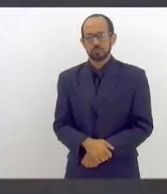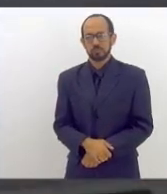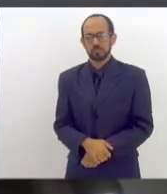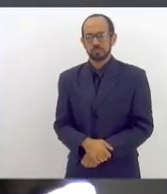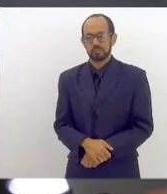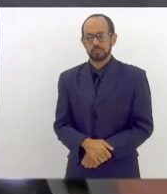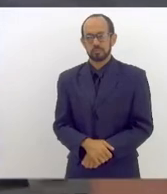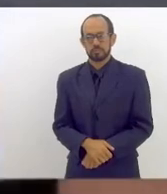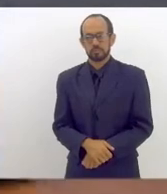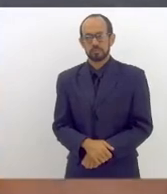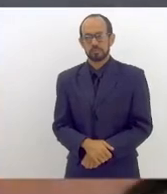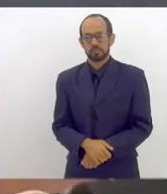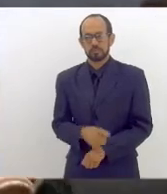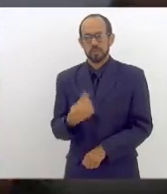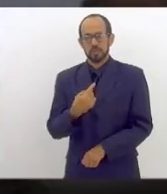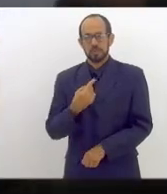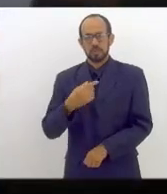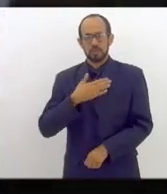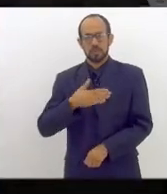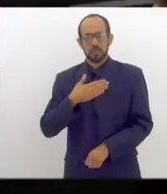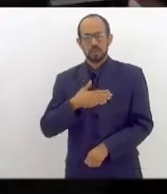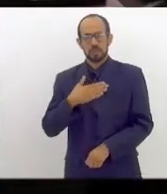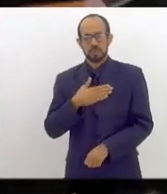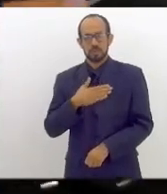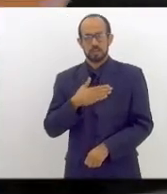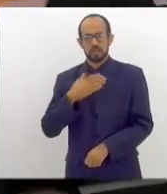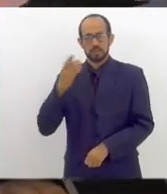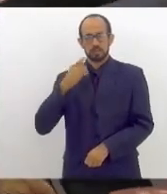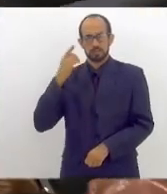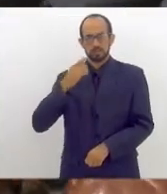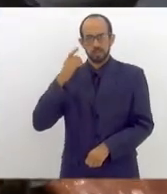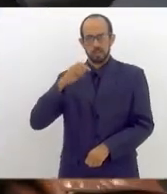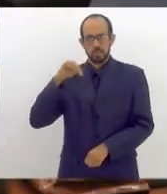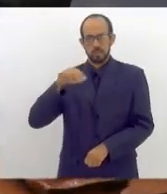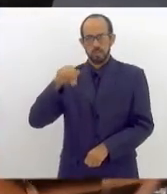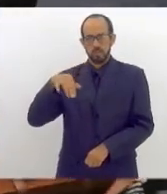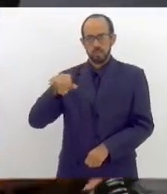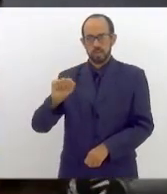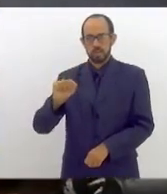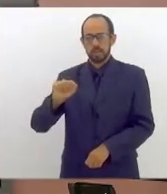a nossa querida desembargadora Mônica sardas